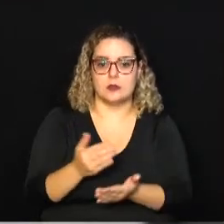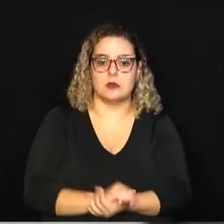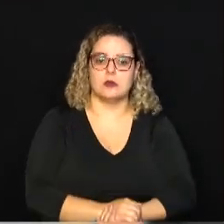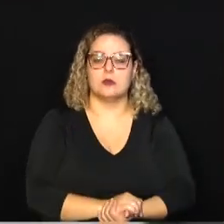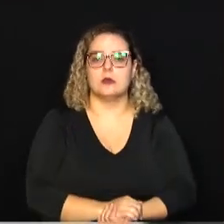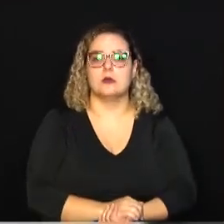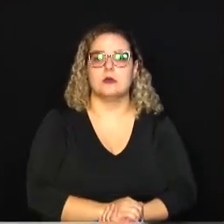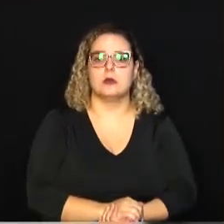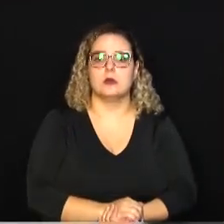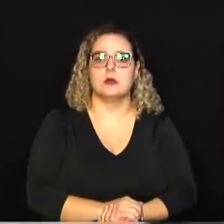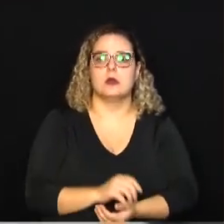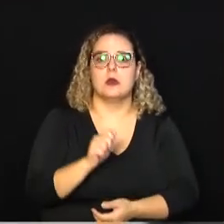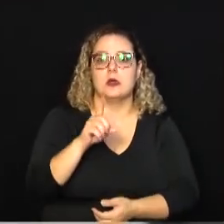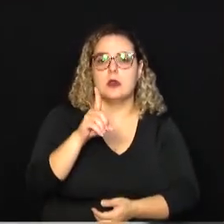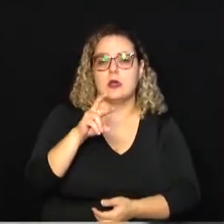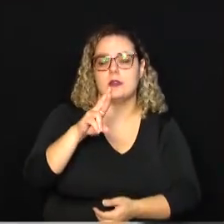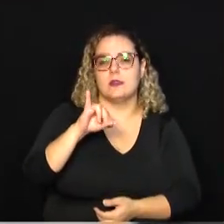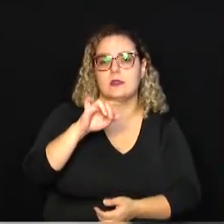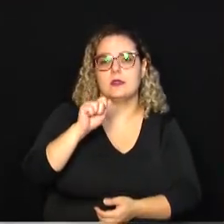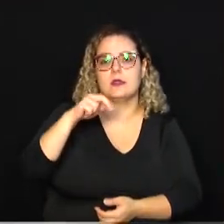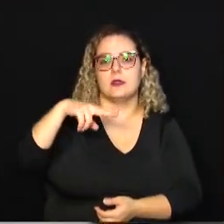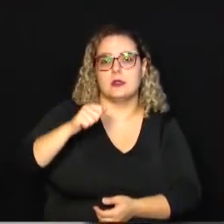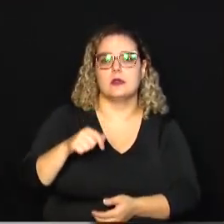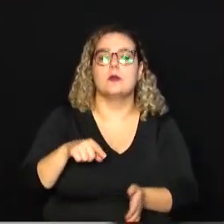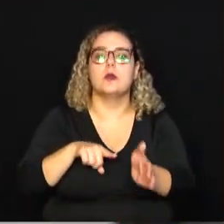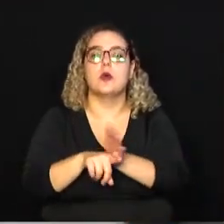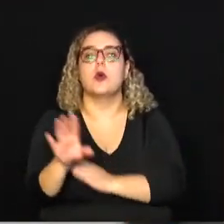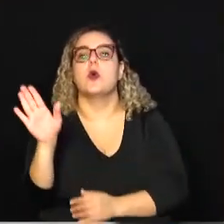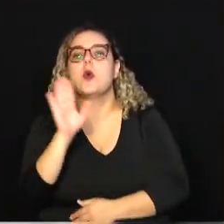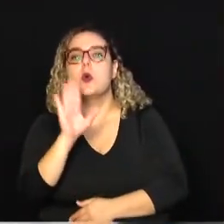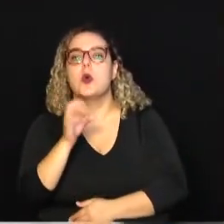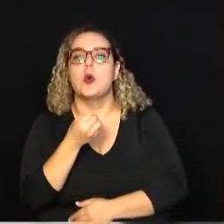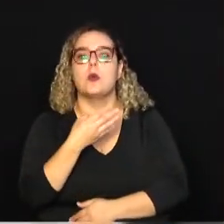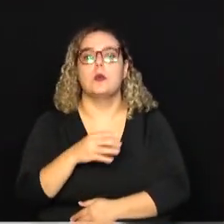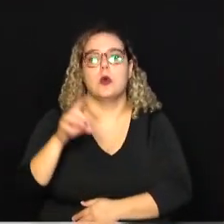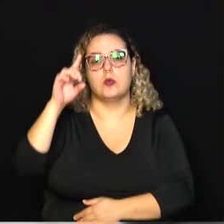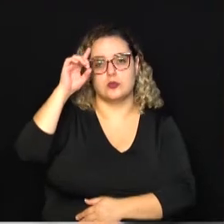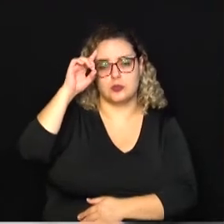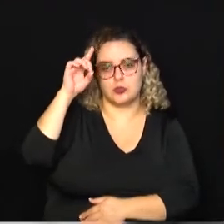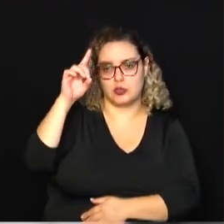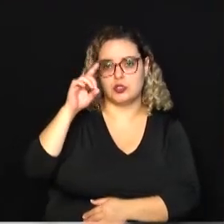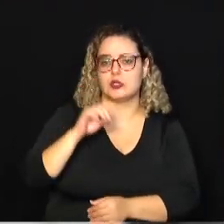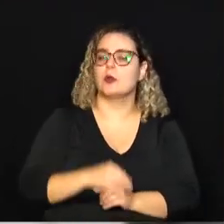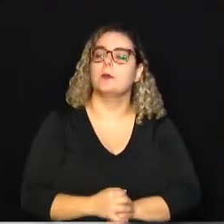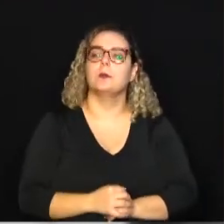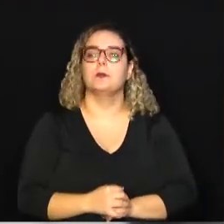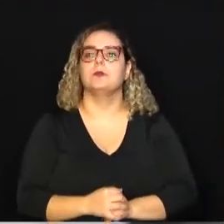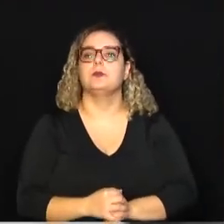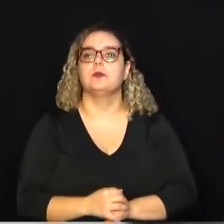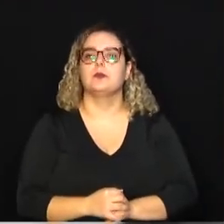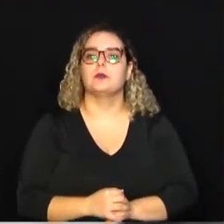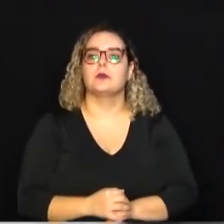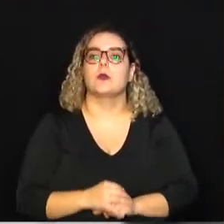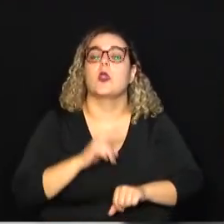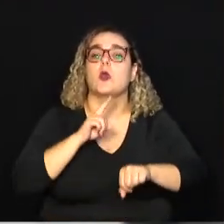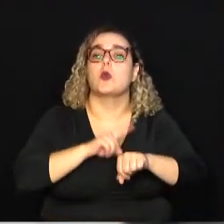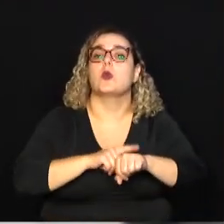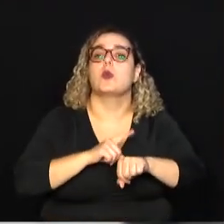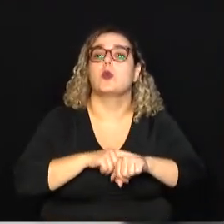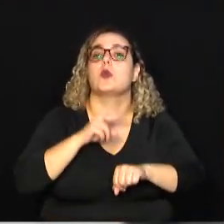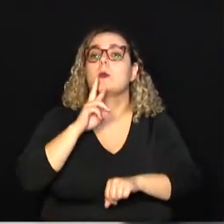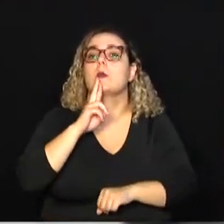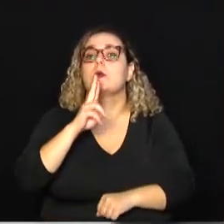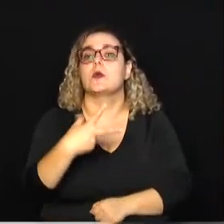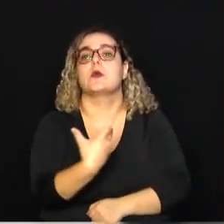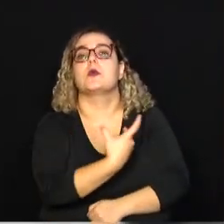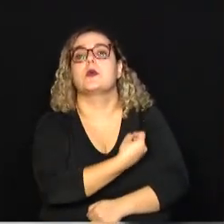então, a Adriana Neves pergunta o seguinte: olá, bom dia, Tourinho, gostaria de saber o tempo de resposta da vacina